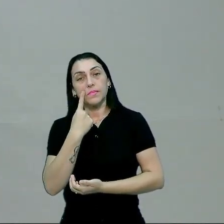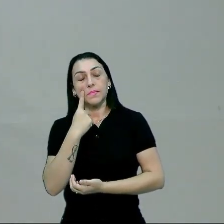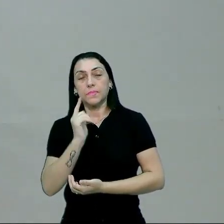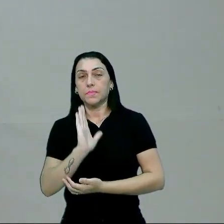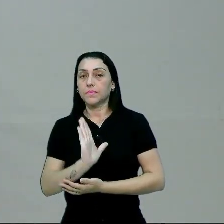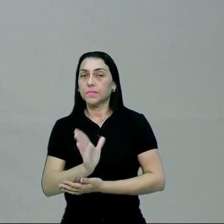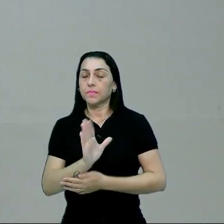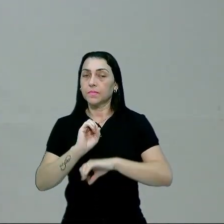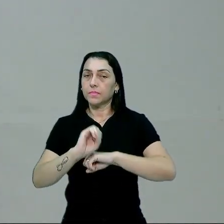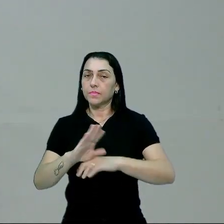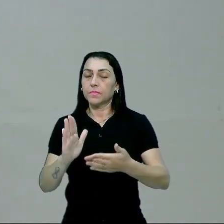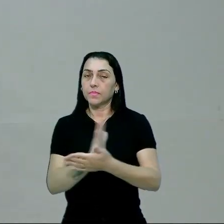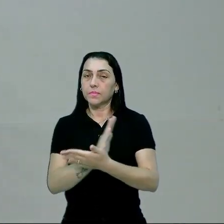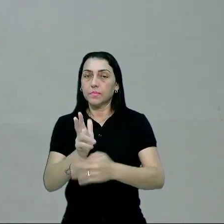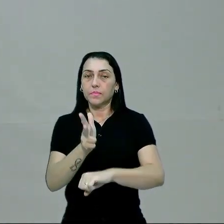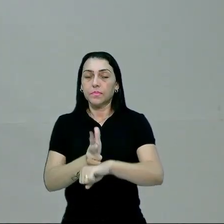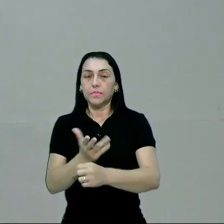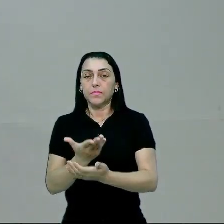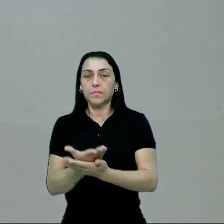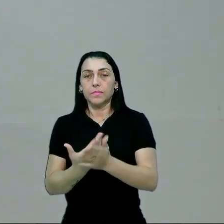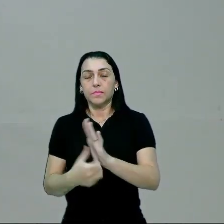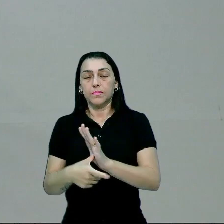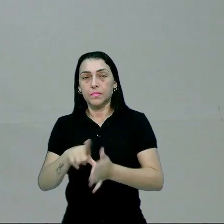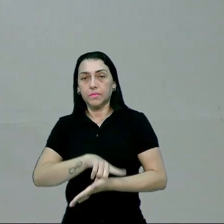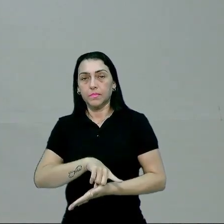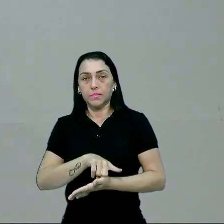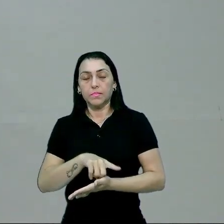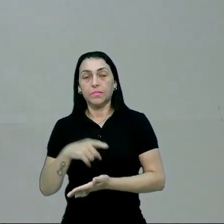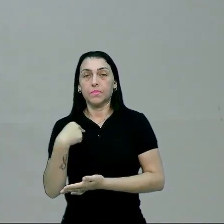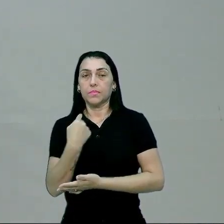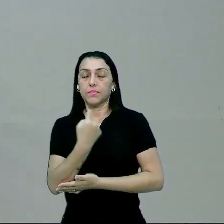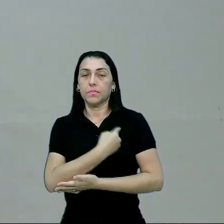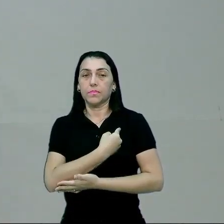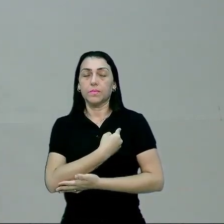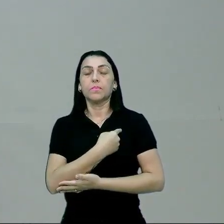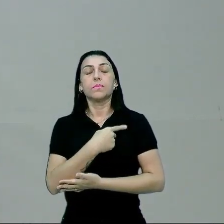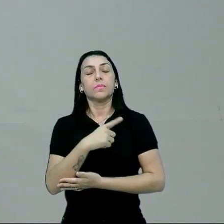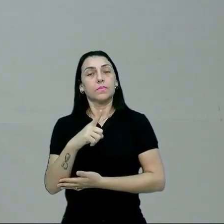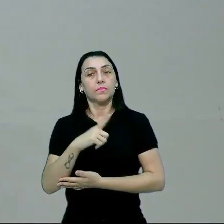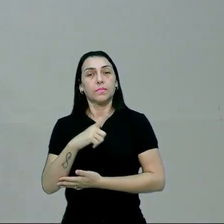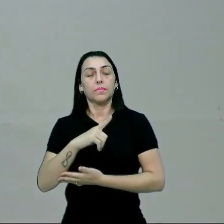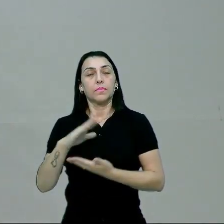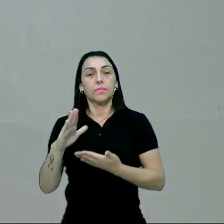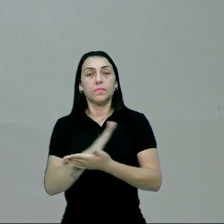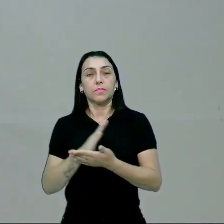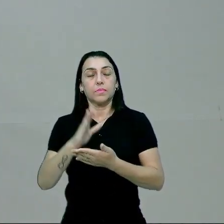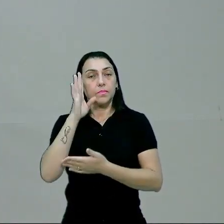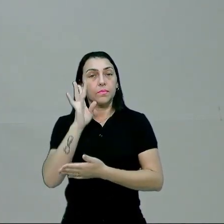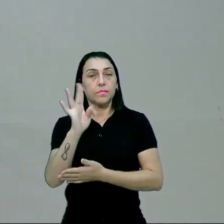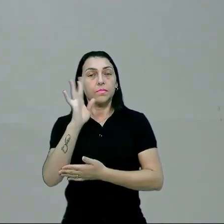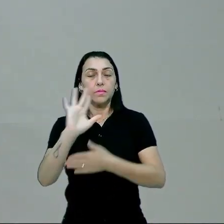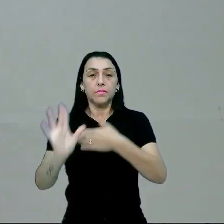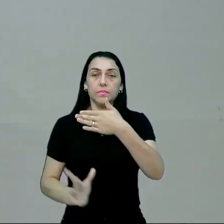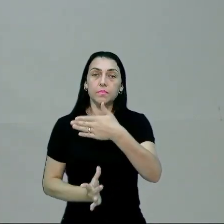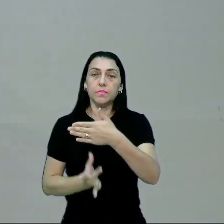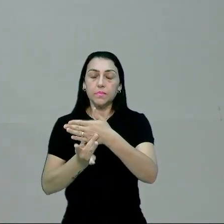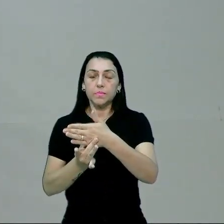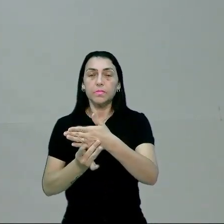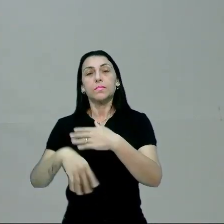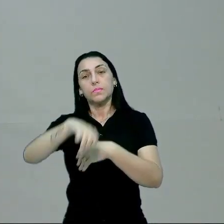já ministrei algumas videoaulas anteriores em que nós trabalhamos algumas teorias clássicas